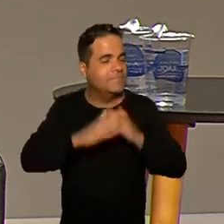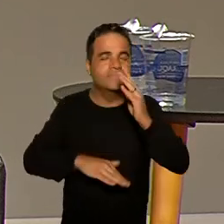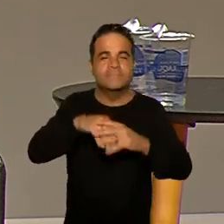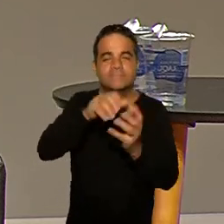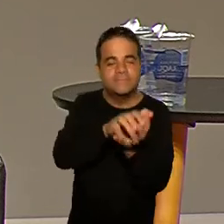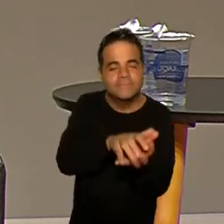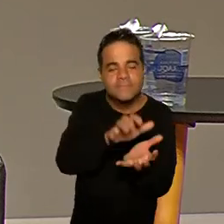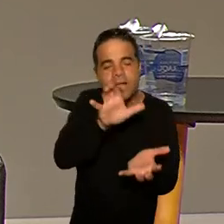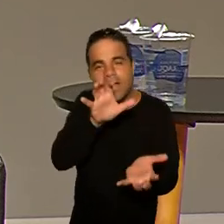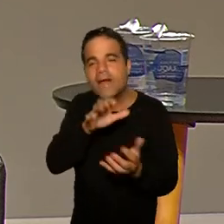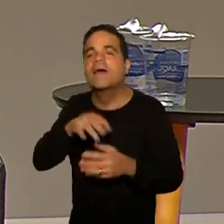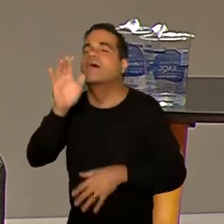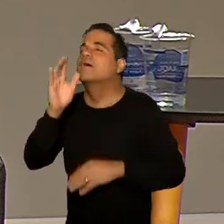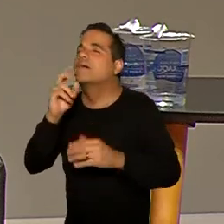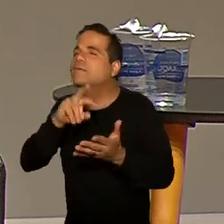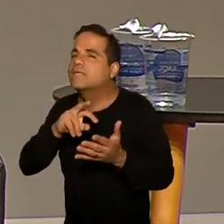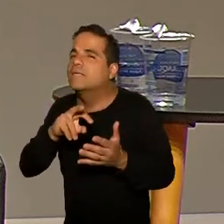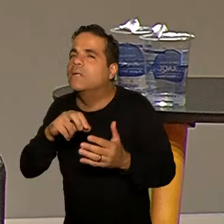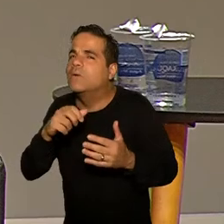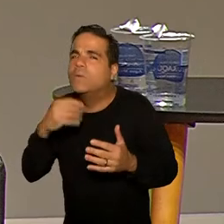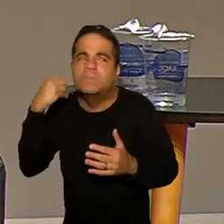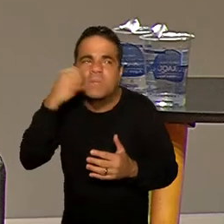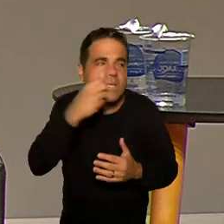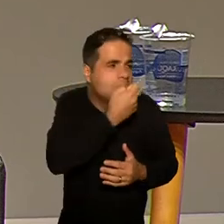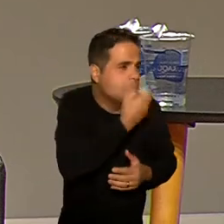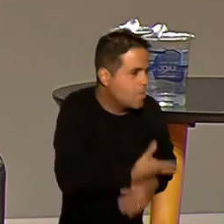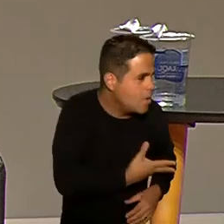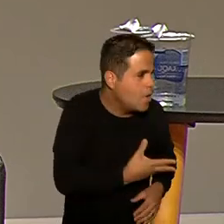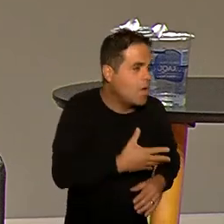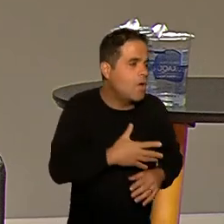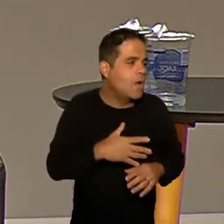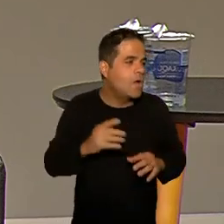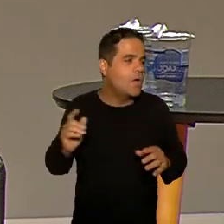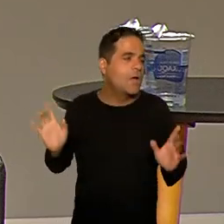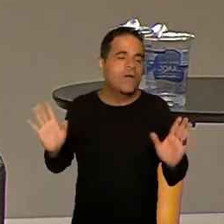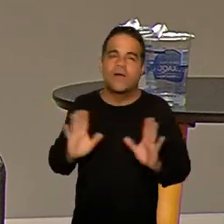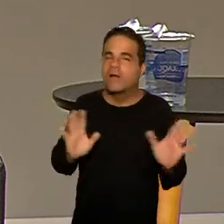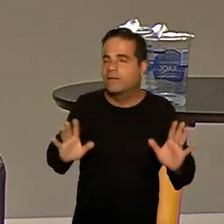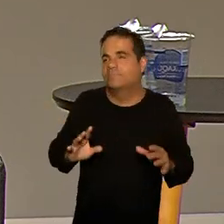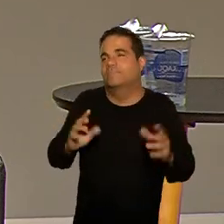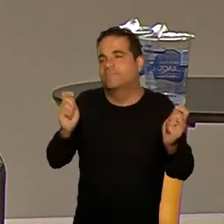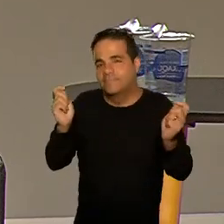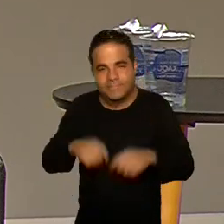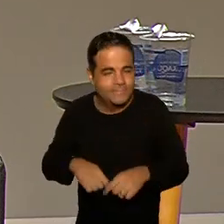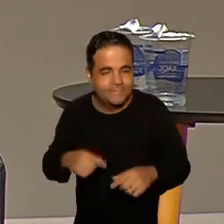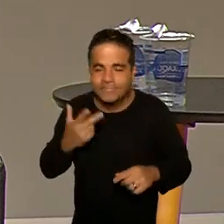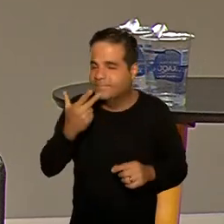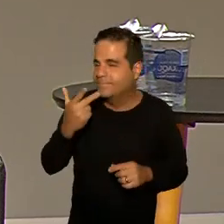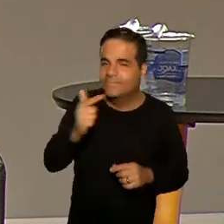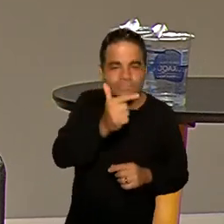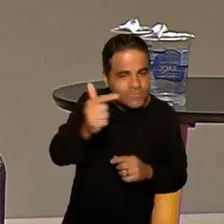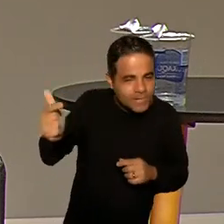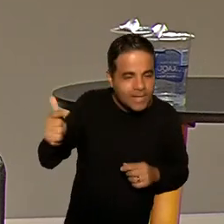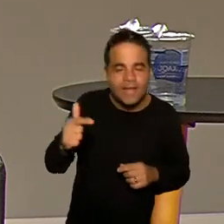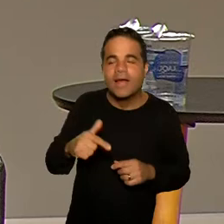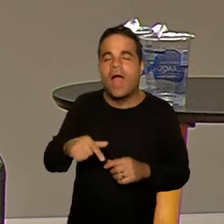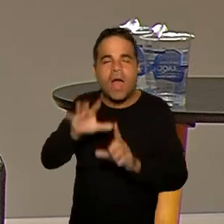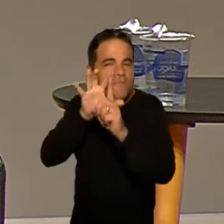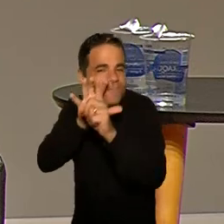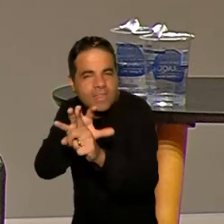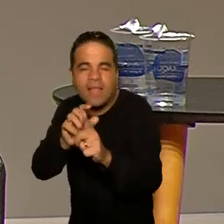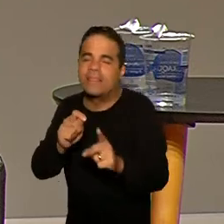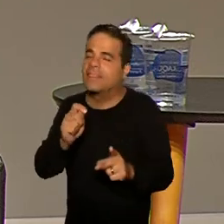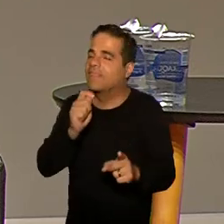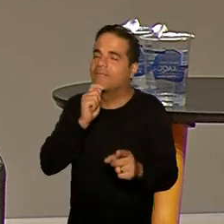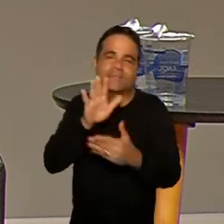seja significativa se a experiência não for significativa ela Possivelmente aqui não terá afetado